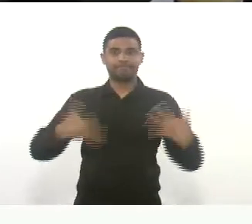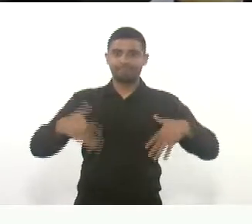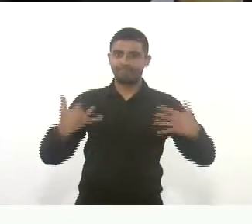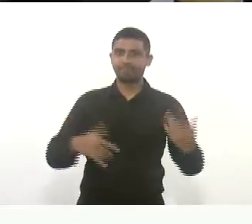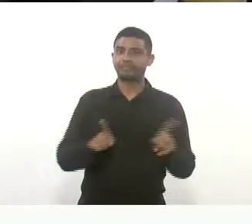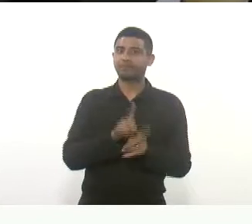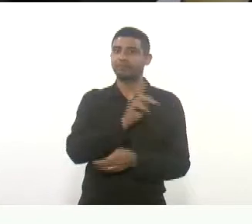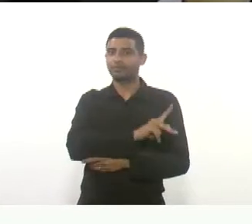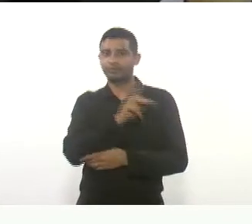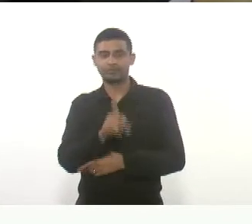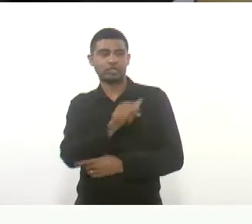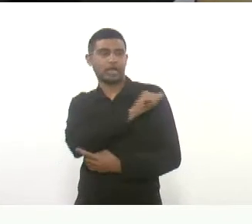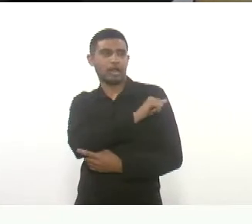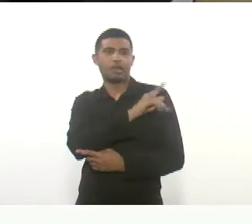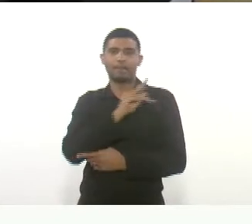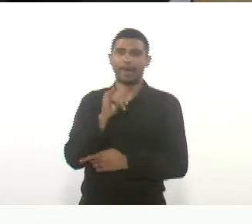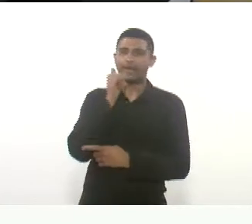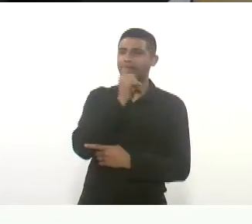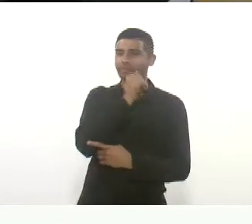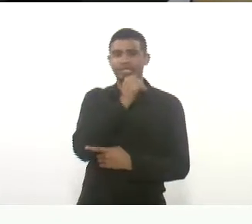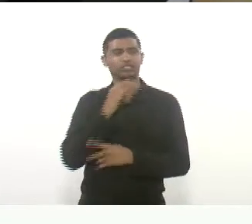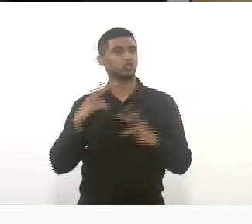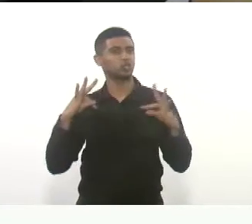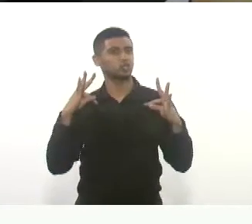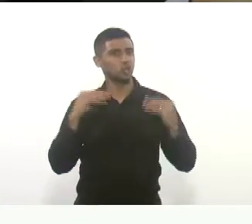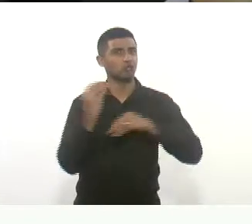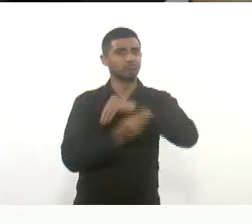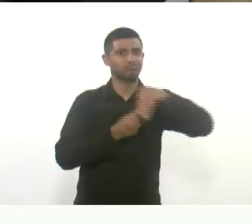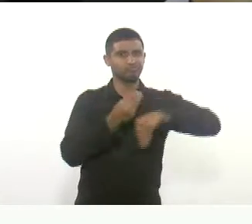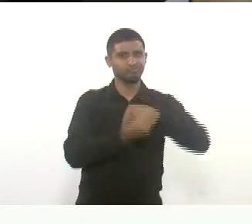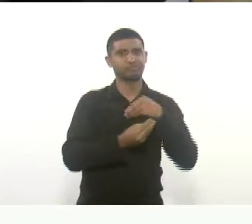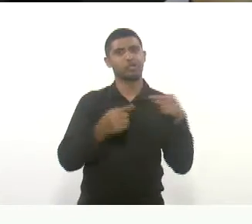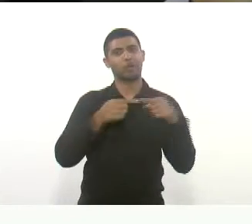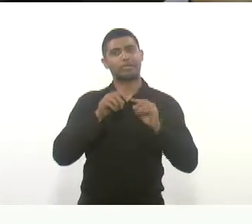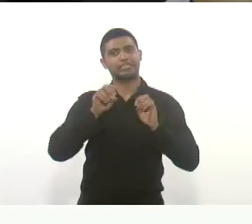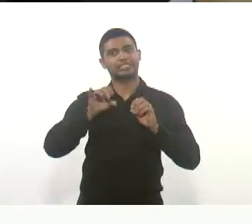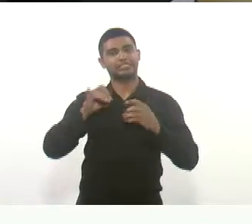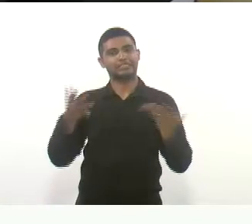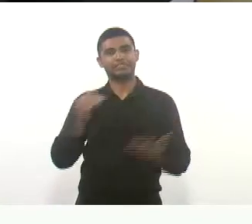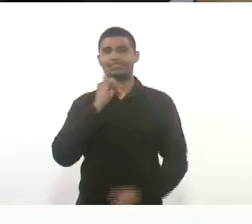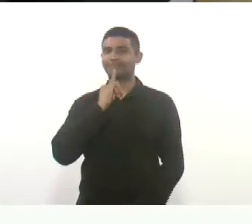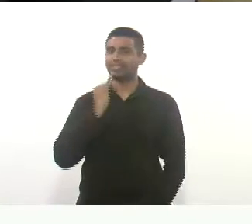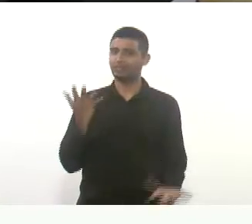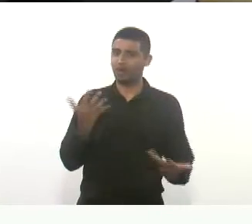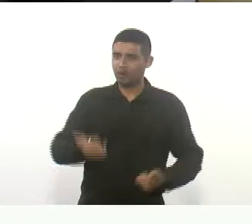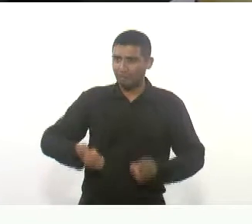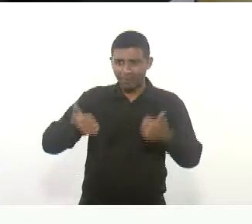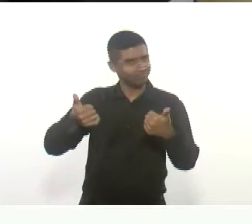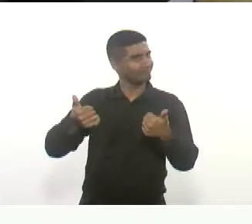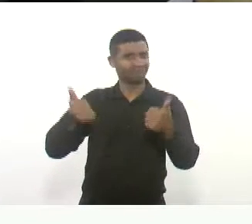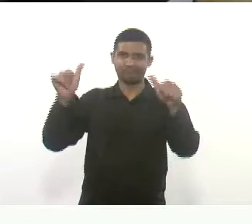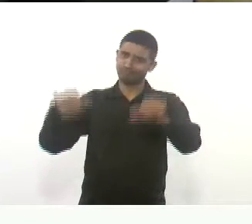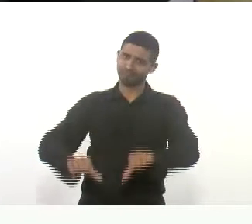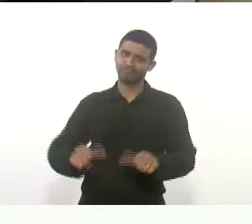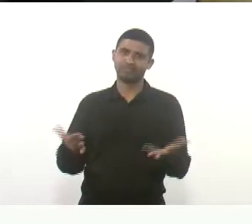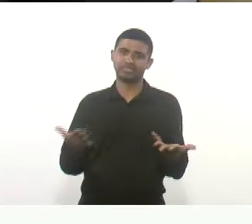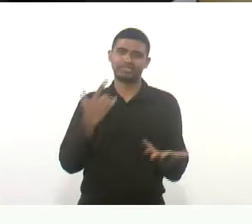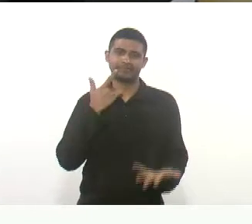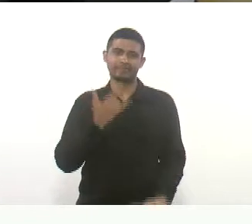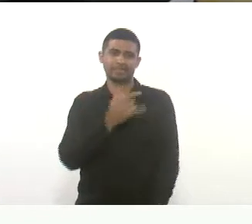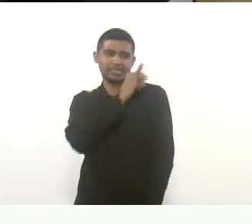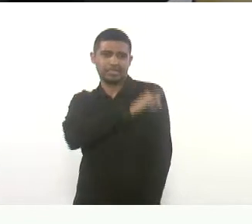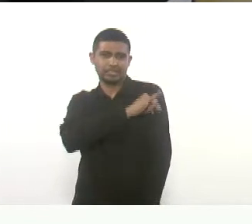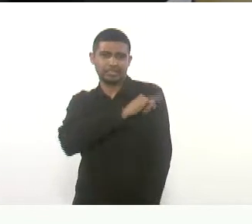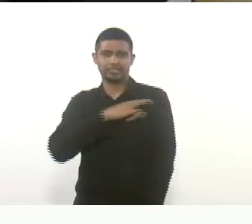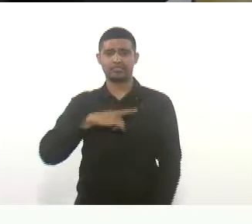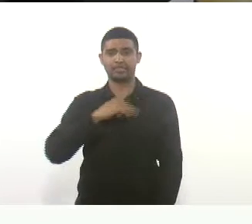para os professores, alunos, pais, etc., todo mundo envolvido aí nessa educação que, infelizmente, hoje não é de qualidade. Apesar do Rio ter um PIB